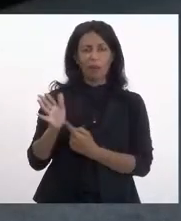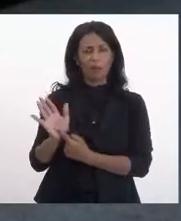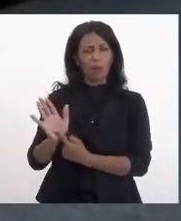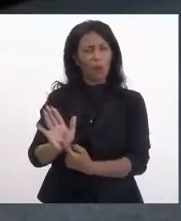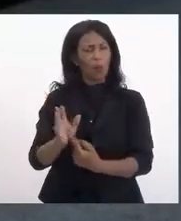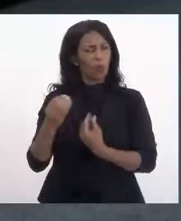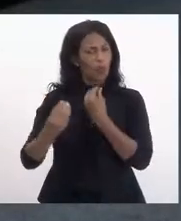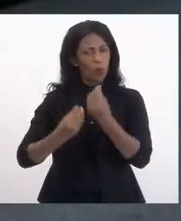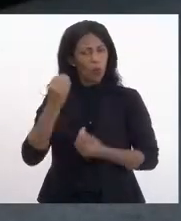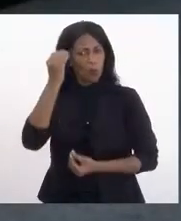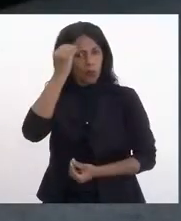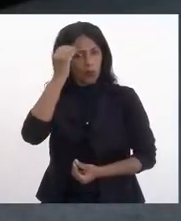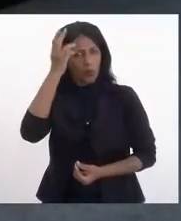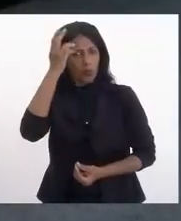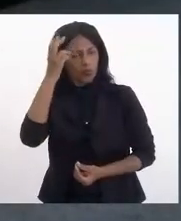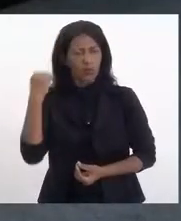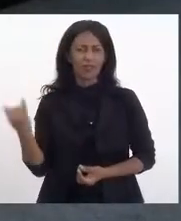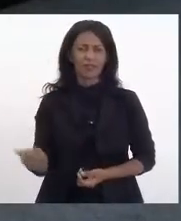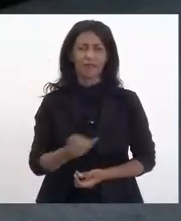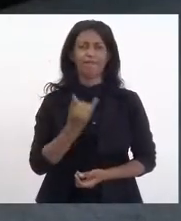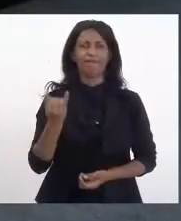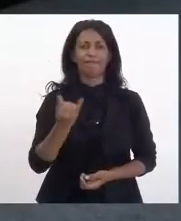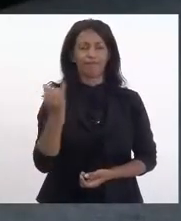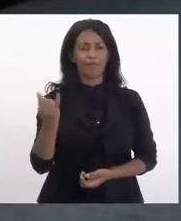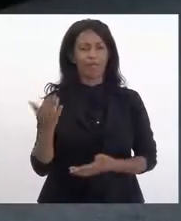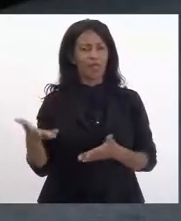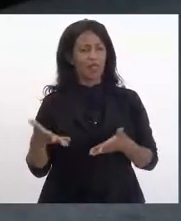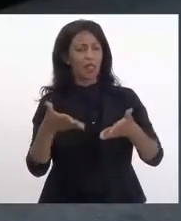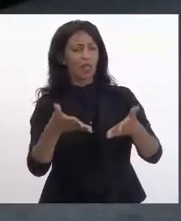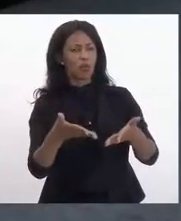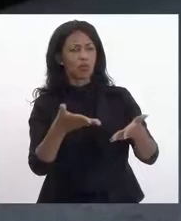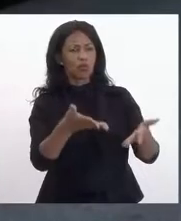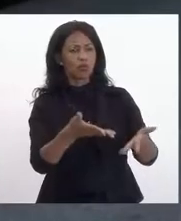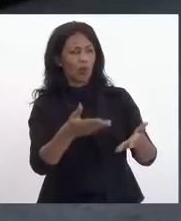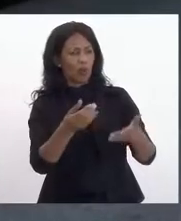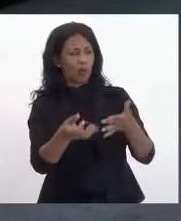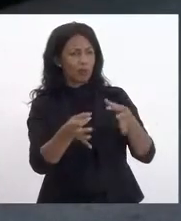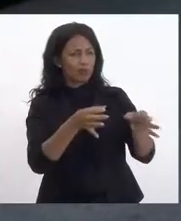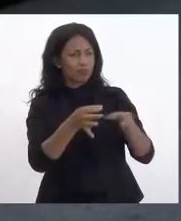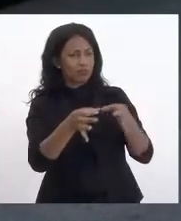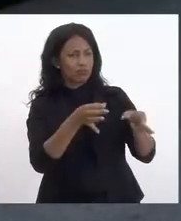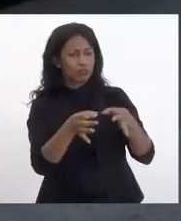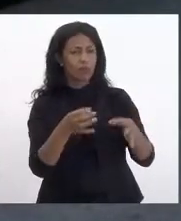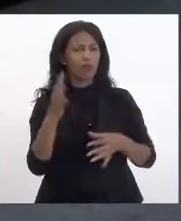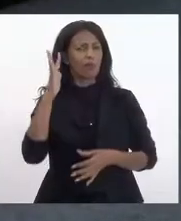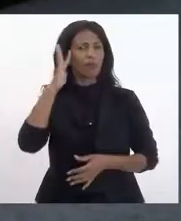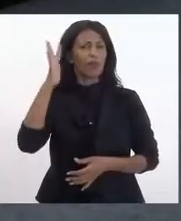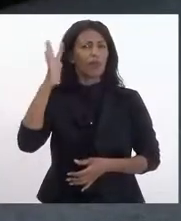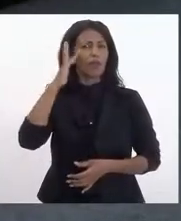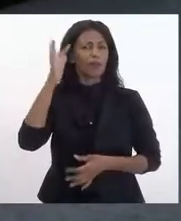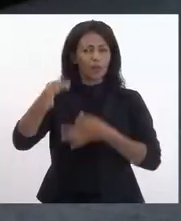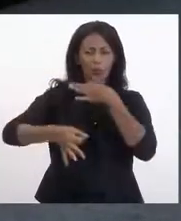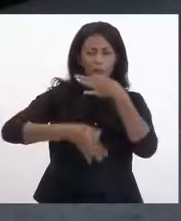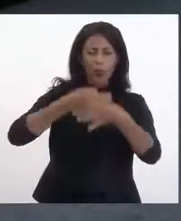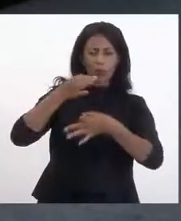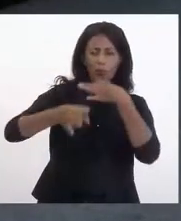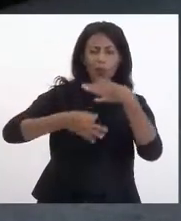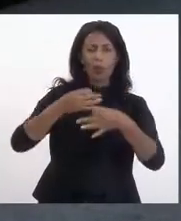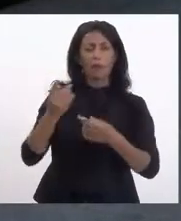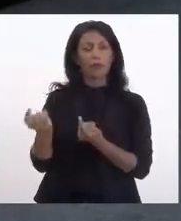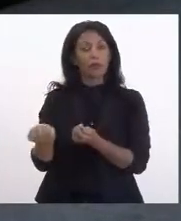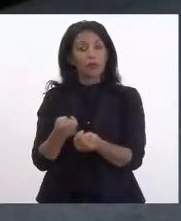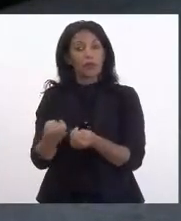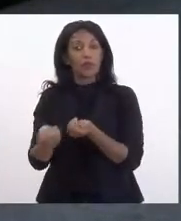quanto a cultura é uma ferramenta importante, não só pelo seu lado lúdico, pela formação do pensamento crítico, mas sobre essa